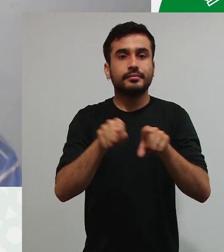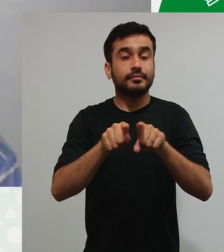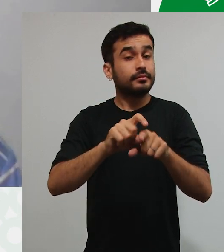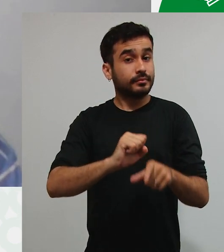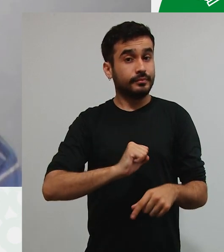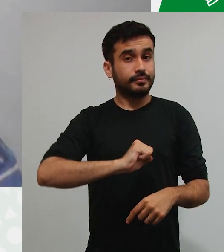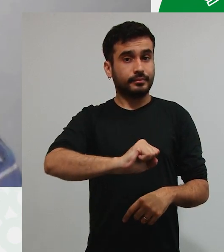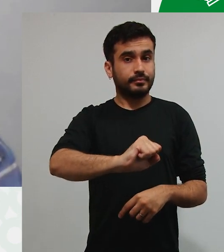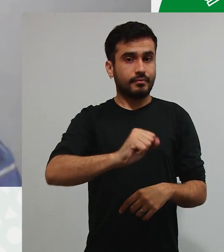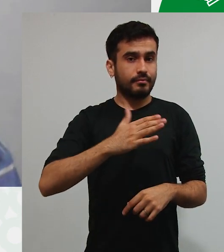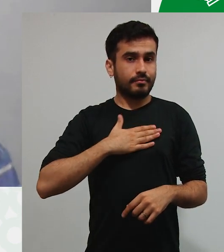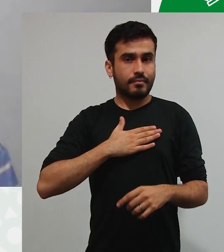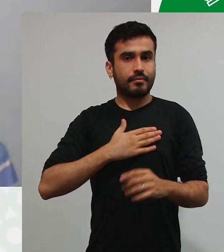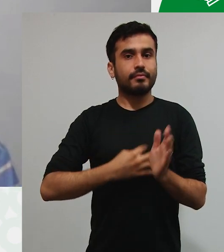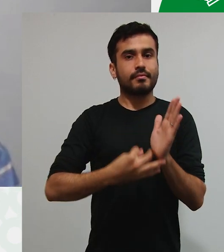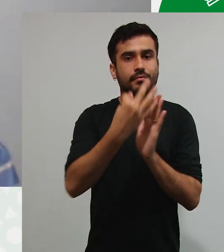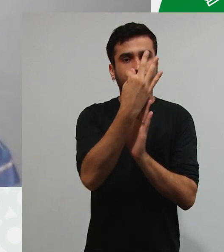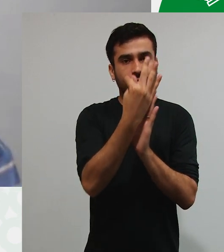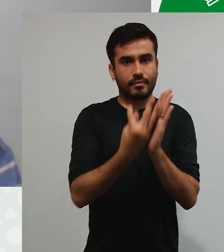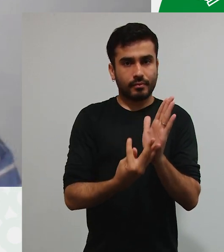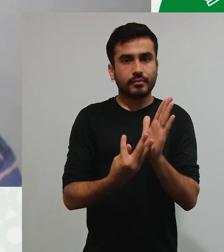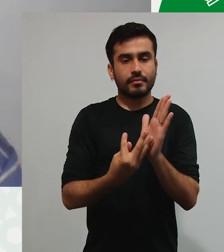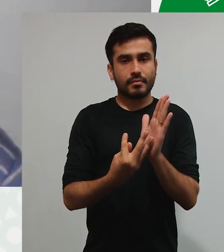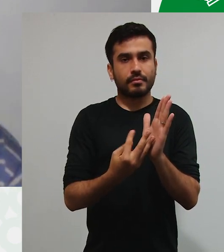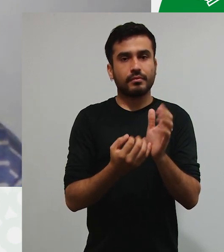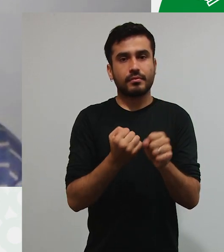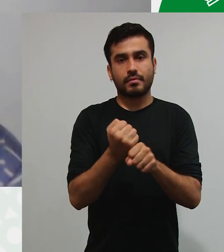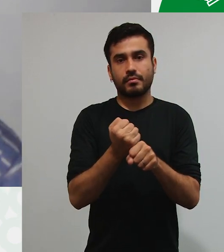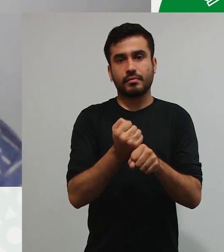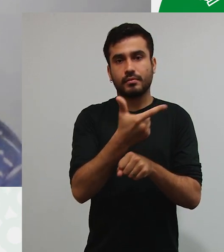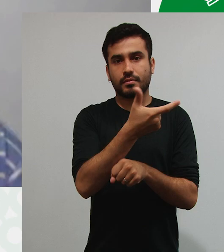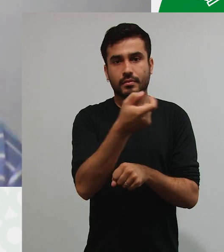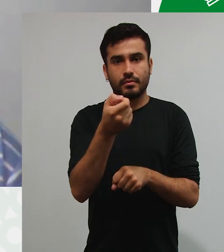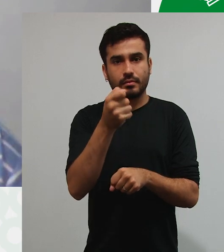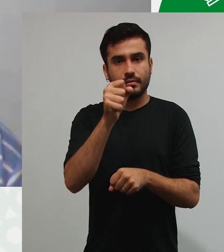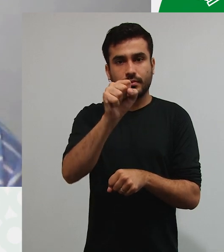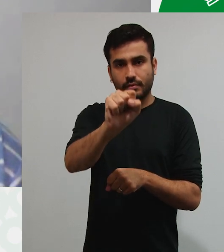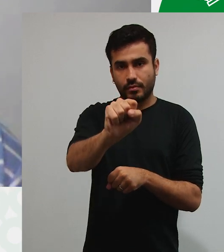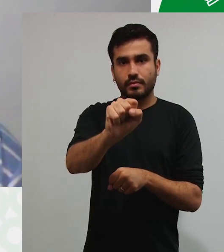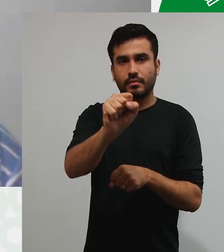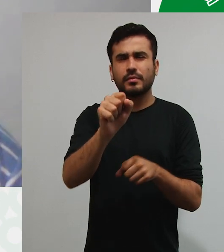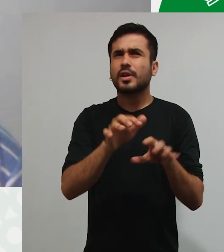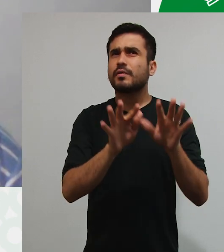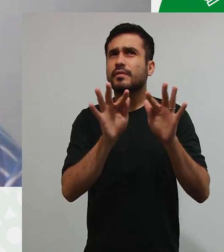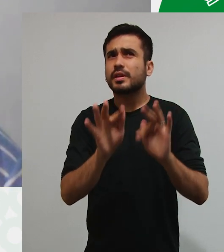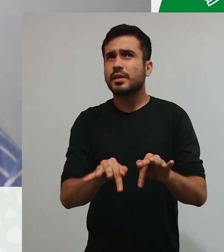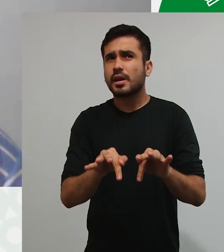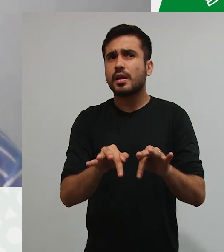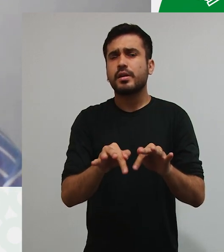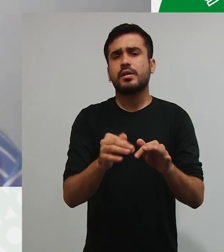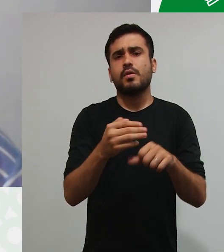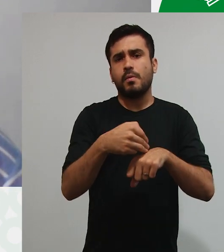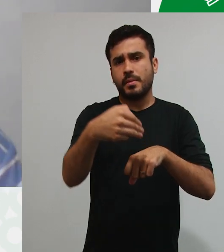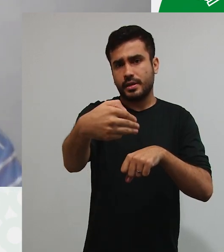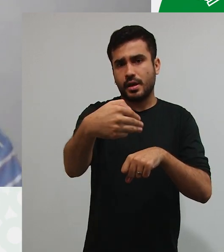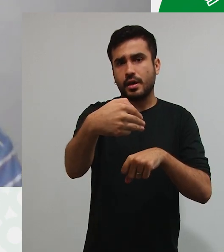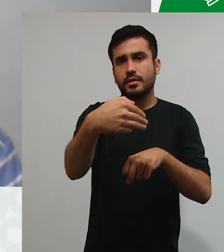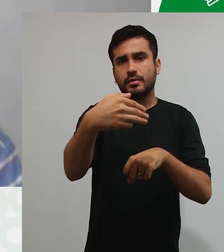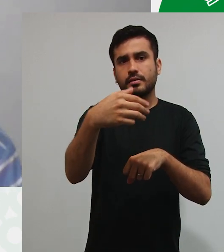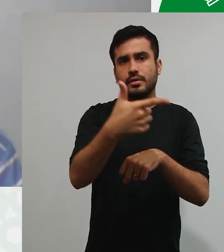no início de 2008, na verdade termino o mestrado em 2007, mas a defesa ela acontece em 2008.